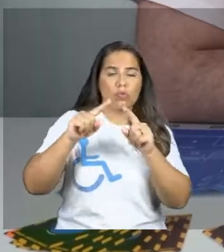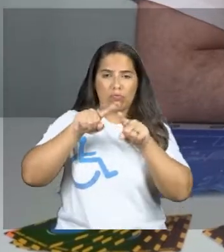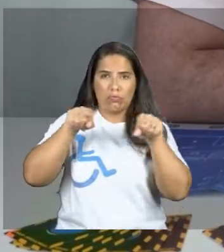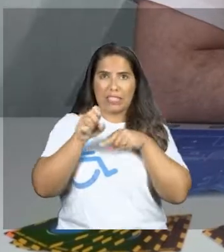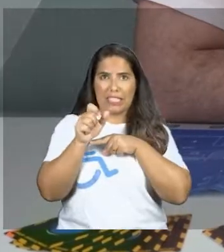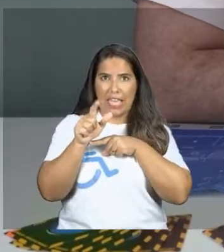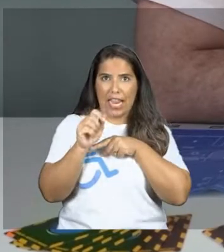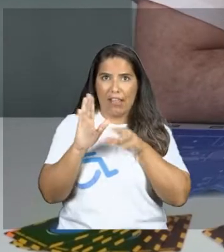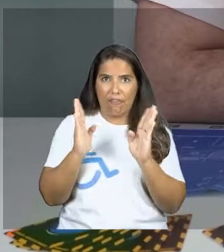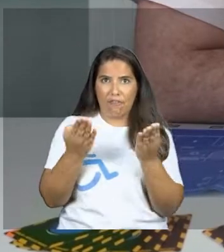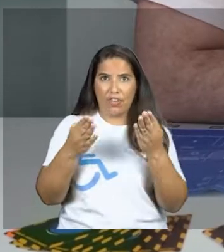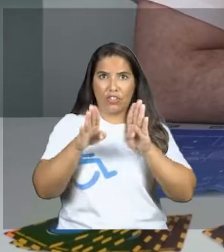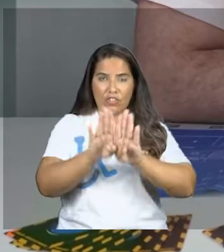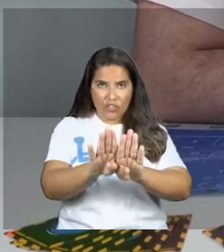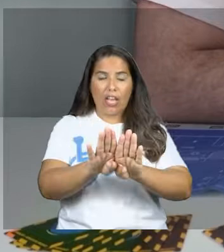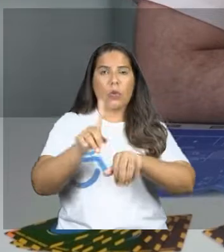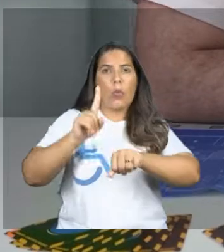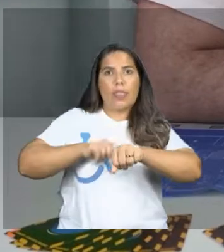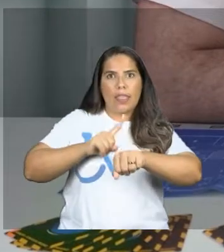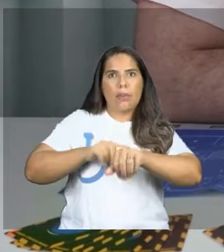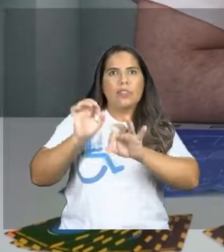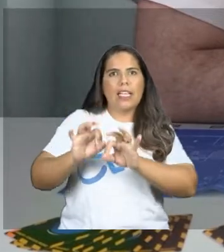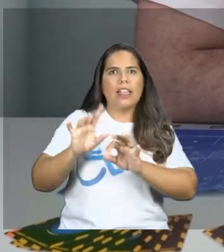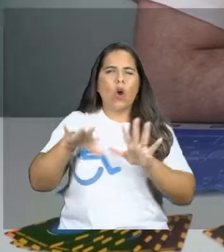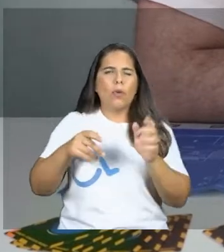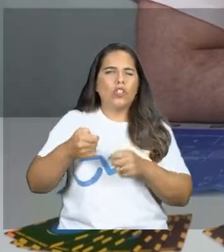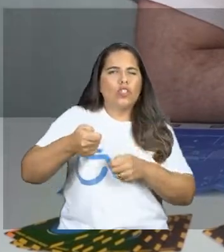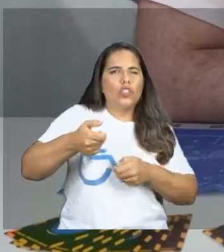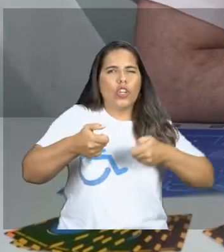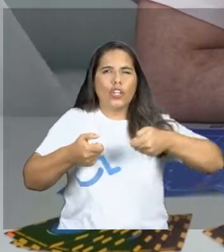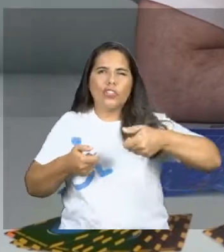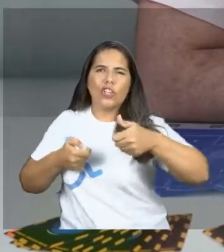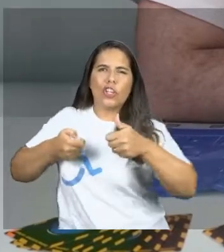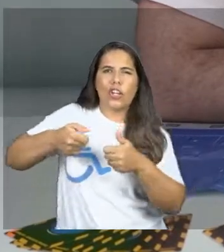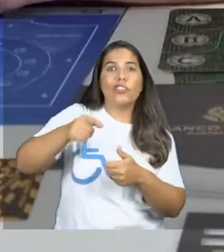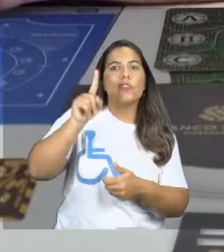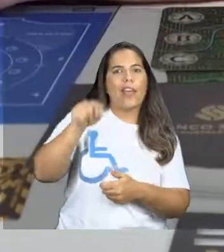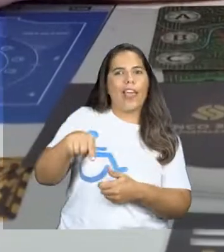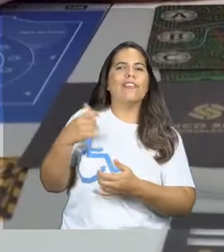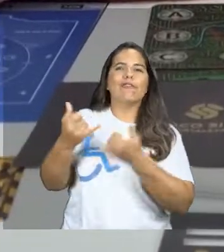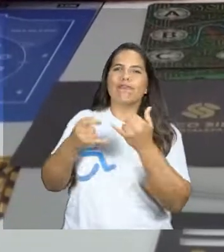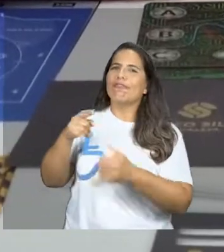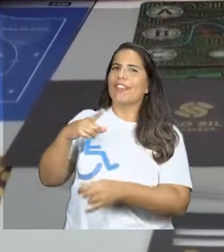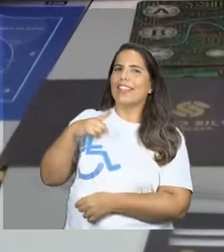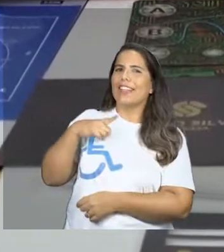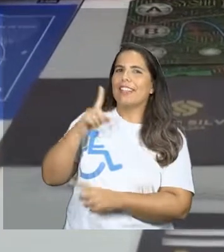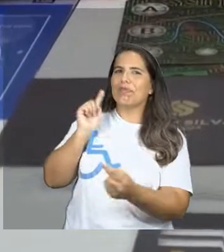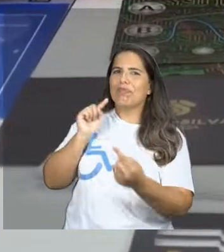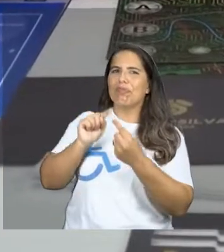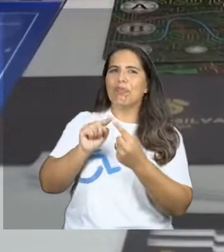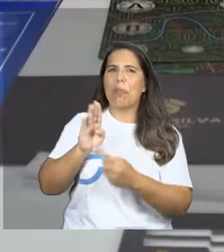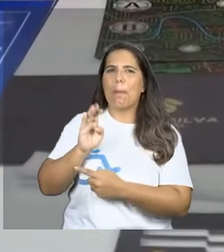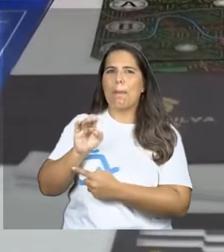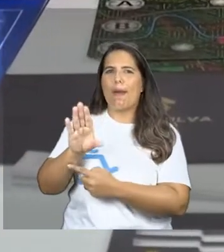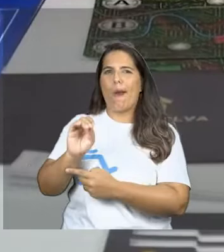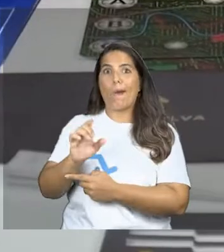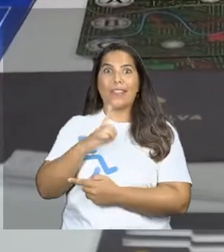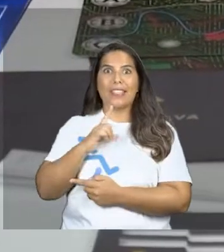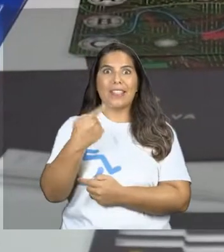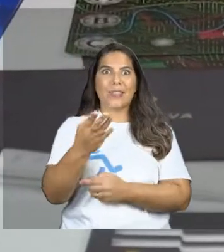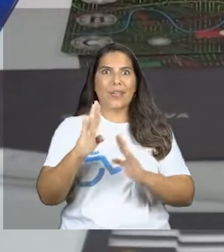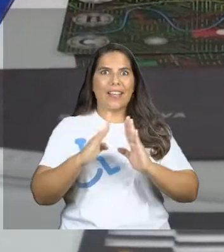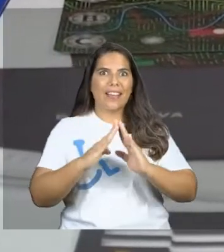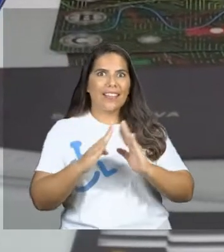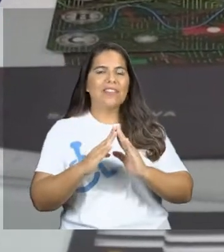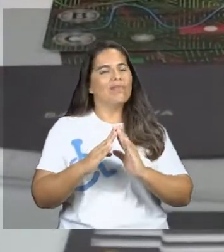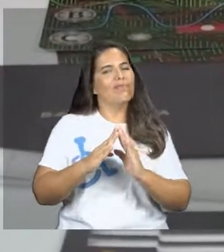sala fechada dentro de um tempo determinado usando algumas pistas. E é exatamente isso que o Trapped aqui, Missão Banco, vai trazer para sua casa.